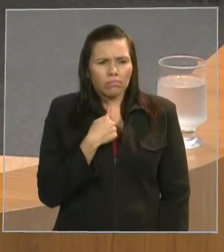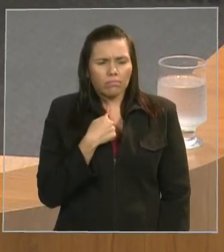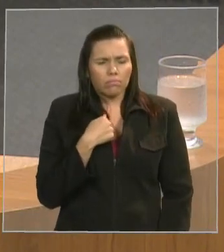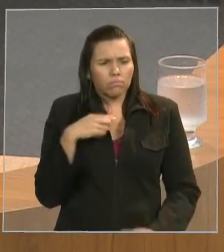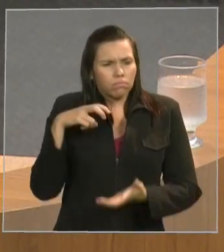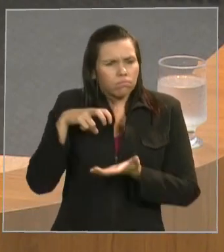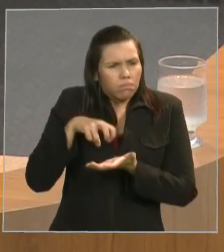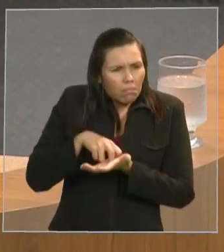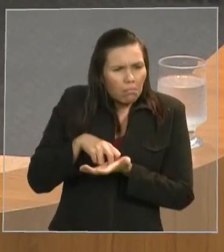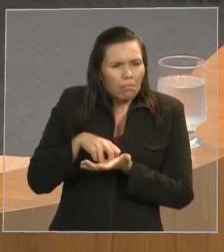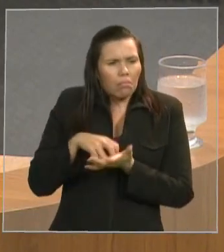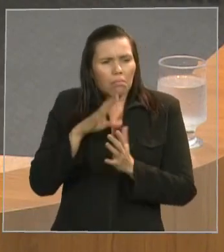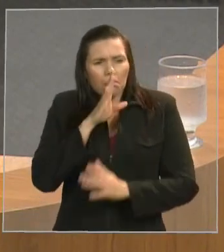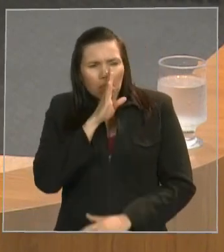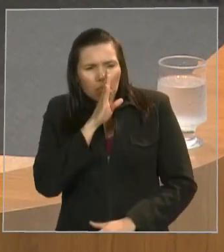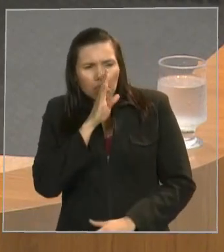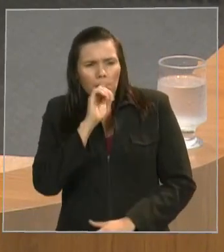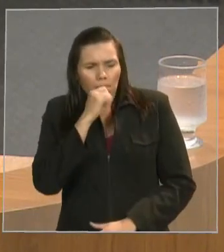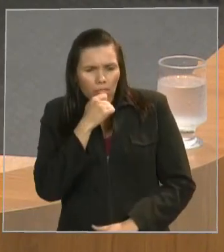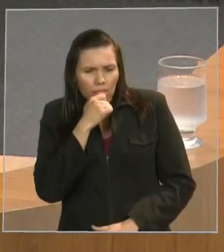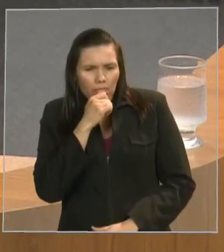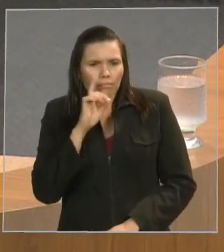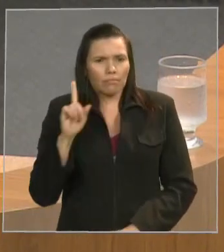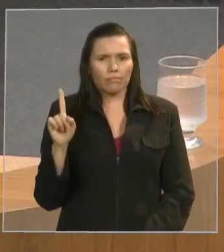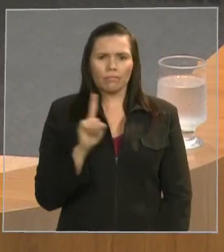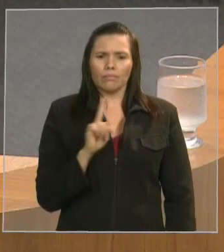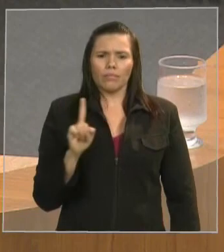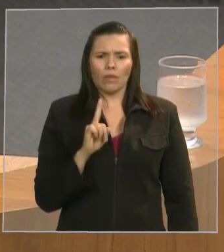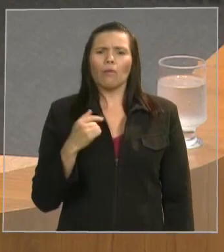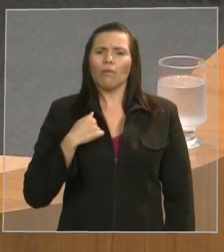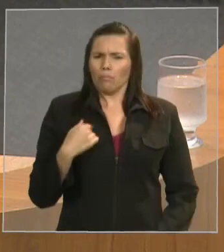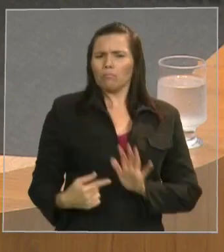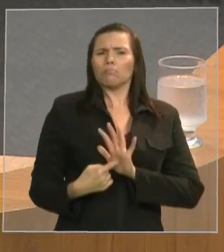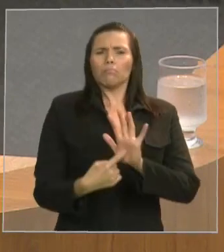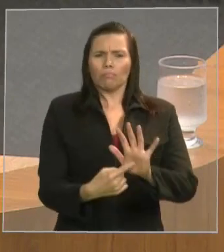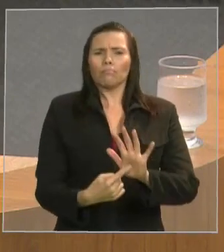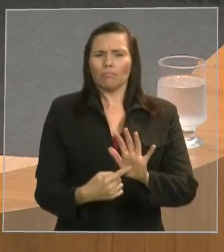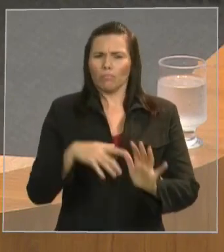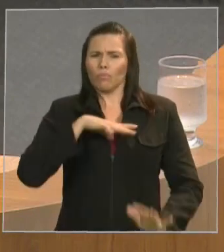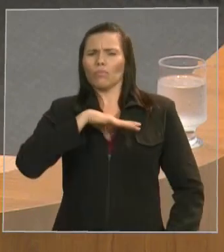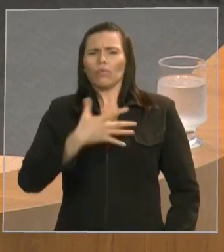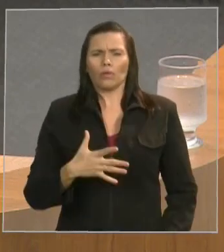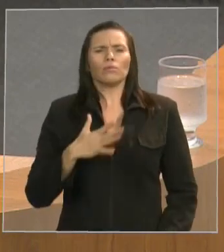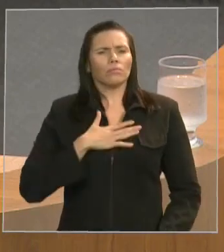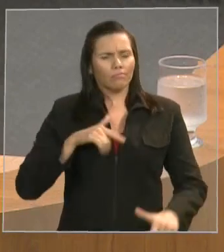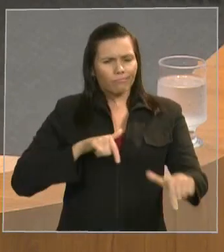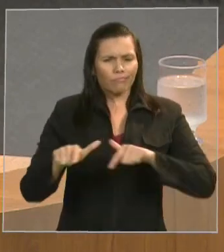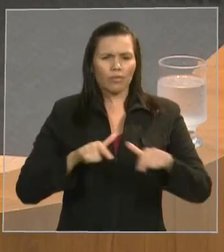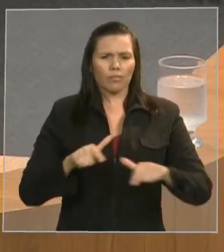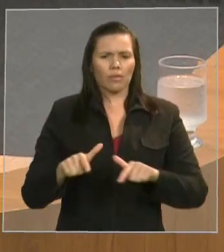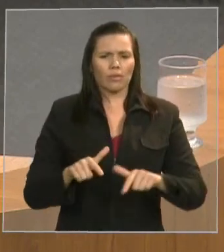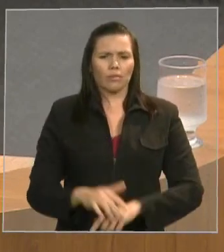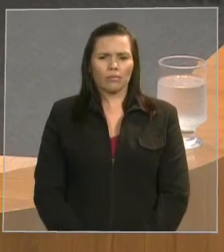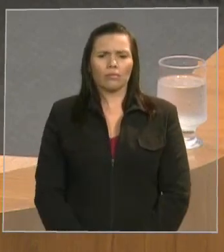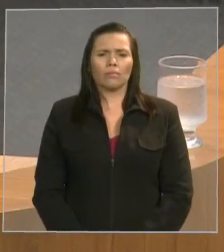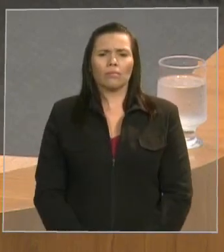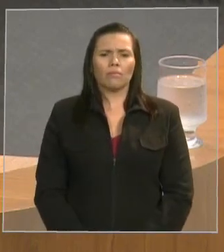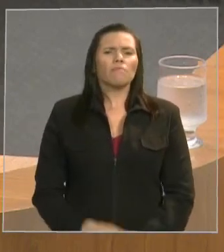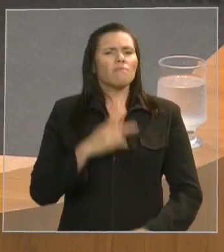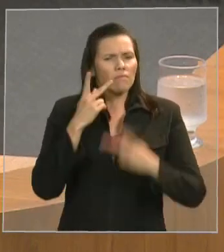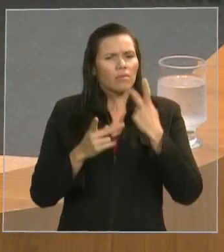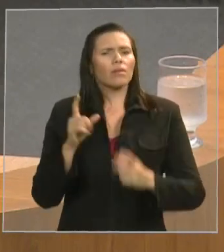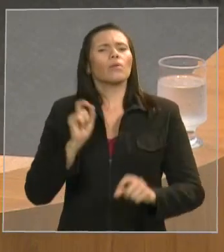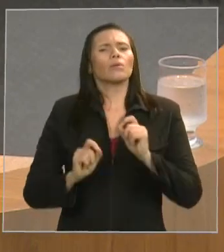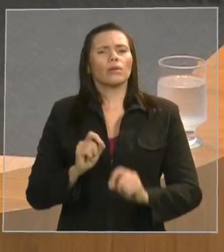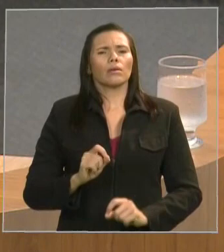desse. Ele tem que trabalhar, ele tem que mostrar trabalho, que a segurança acabou no Estado. Só ele